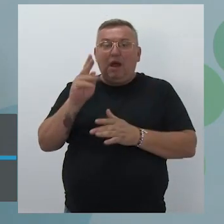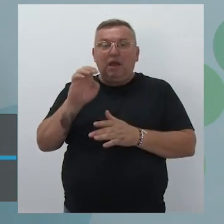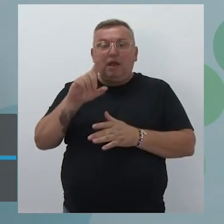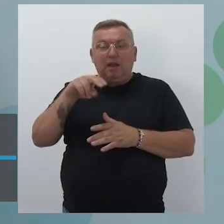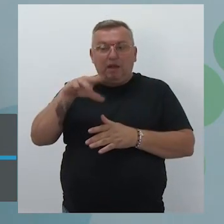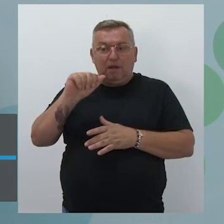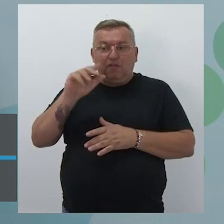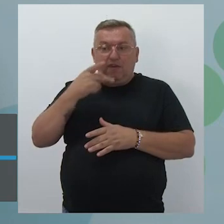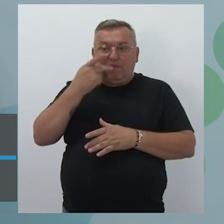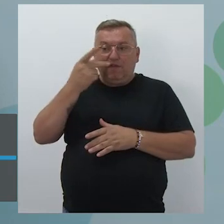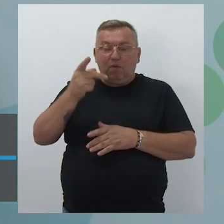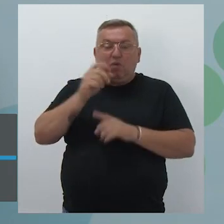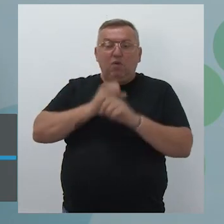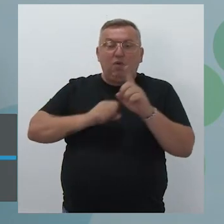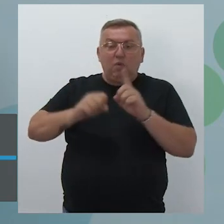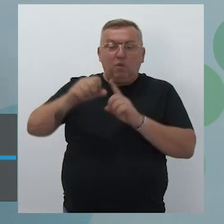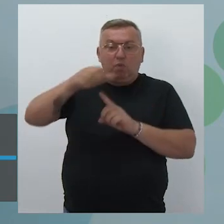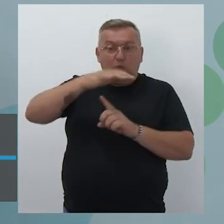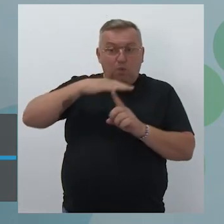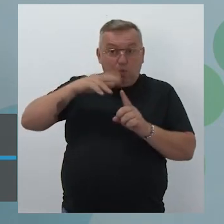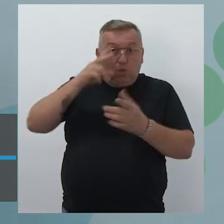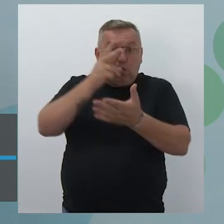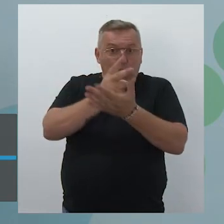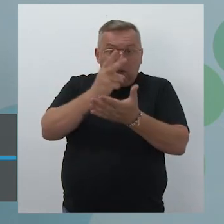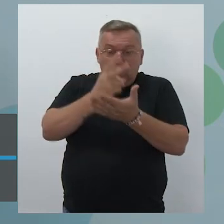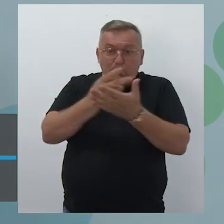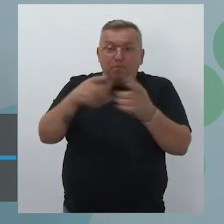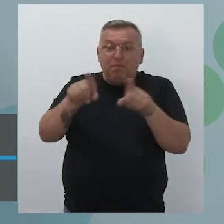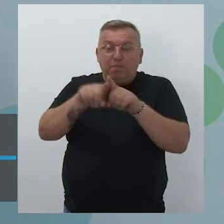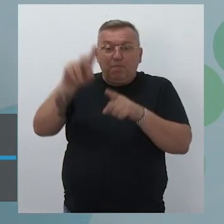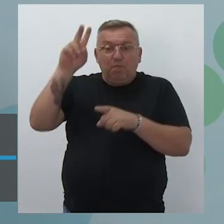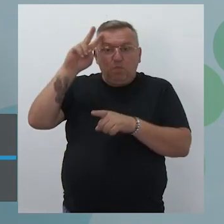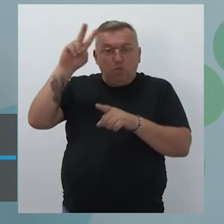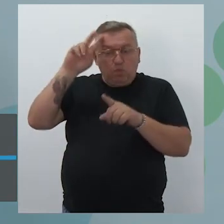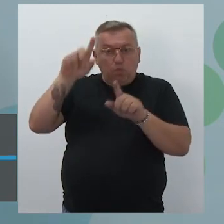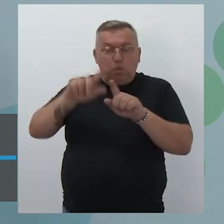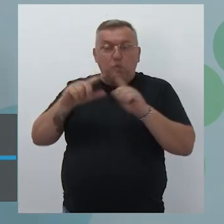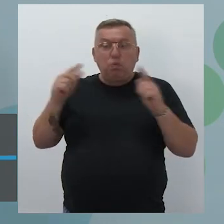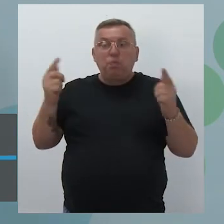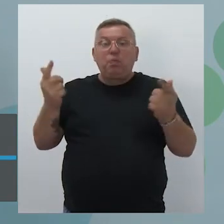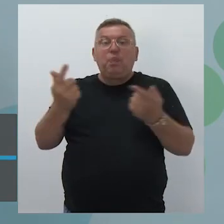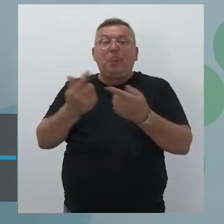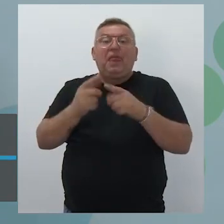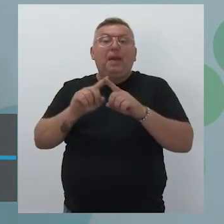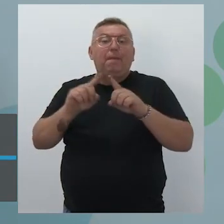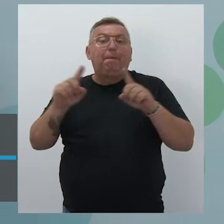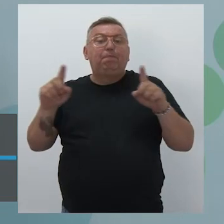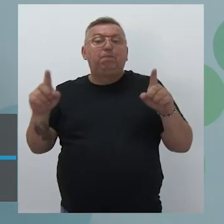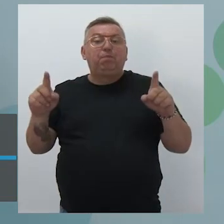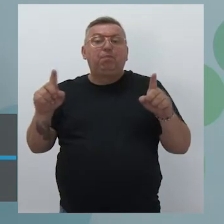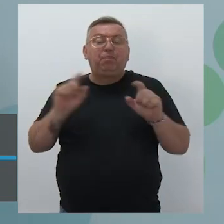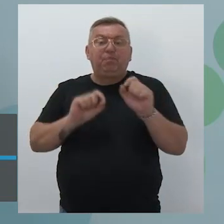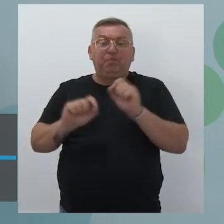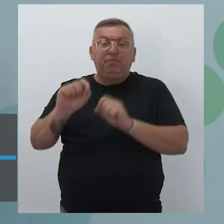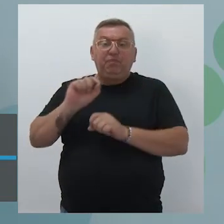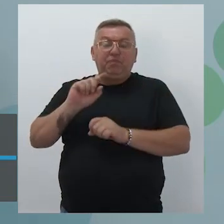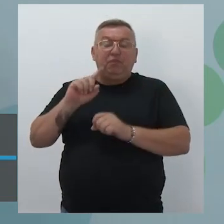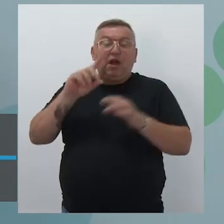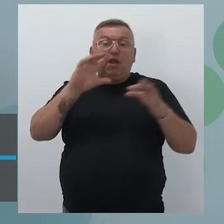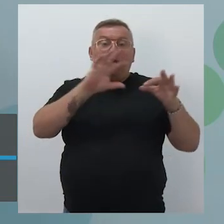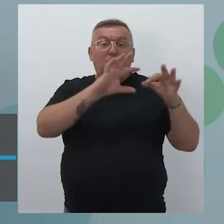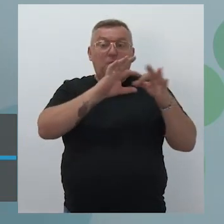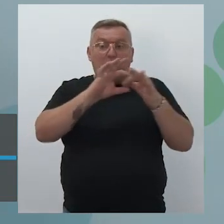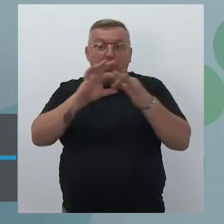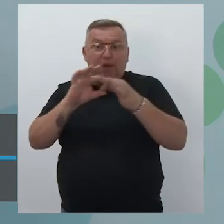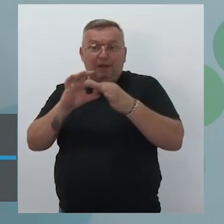reafirmou, sociologia e filosofia continuam, bem como história e geografia, mas num contexto